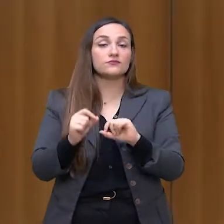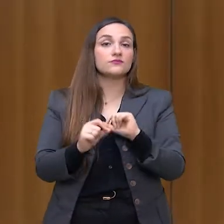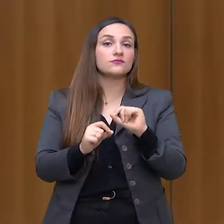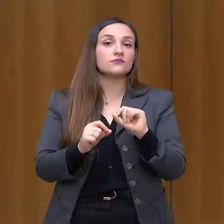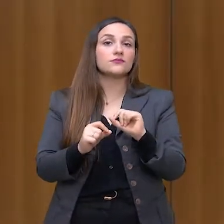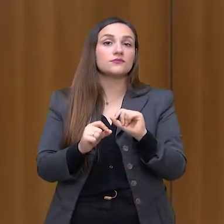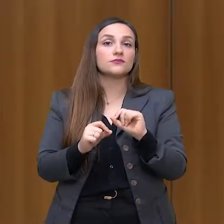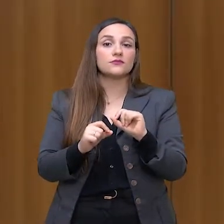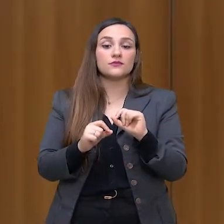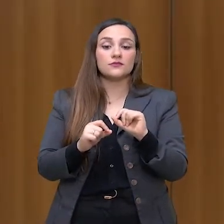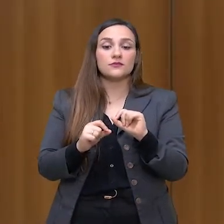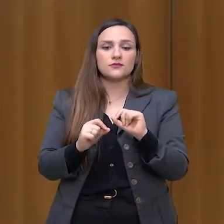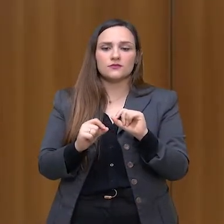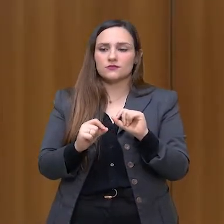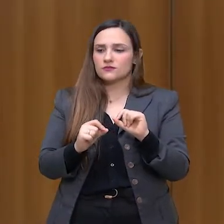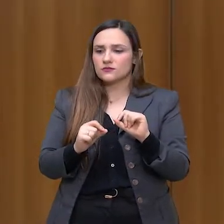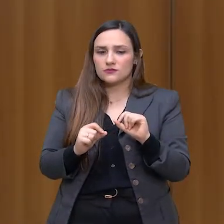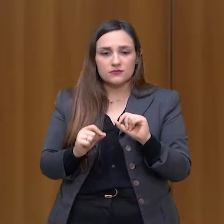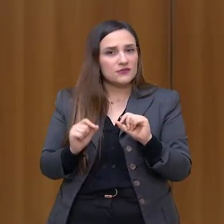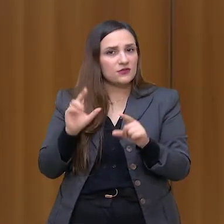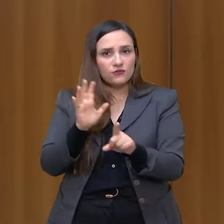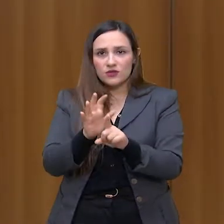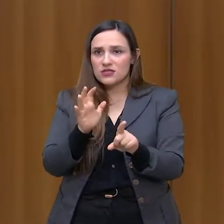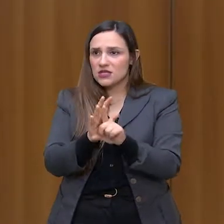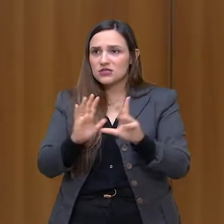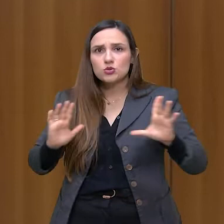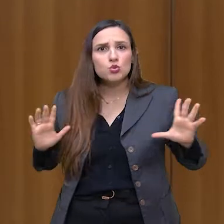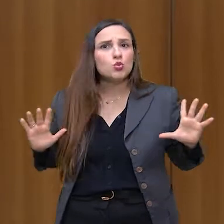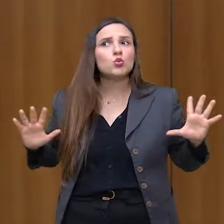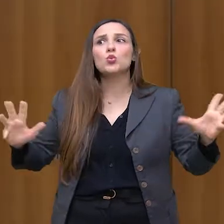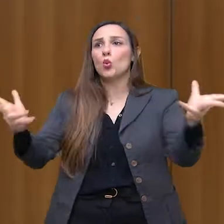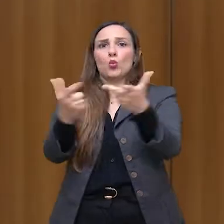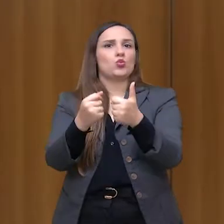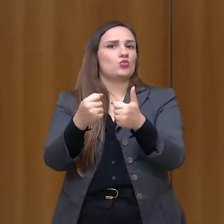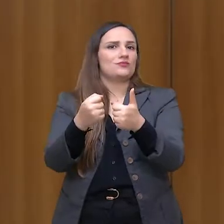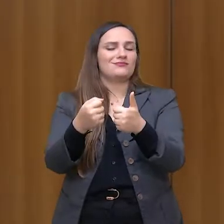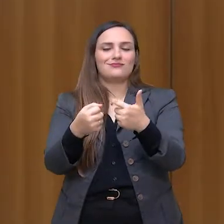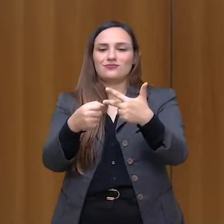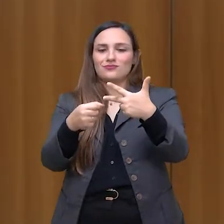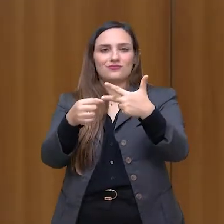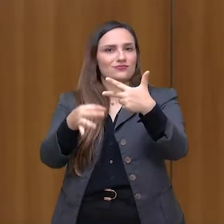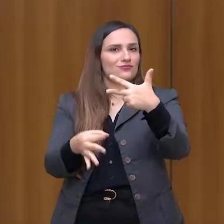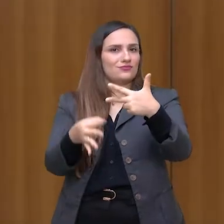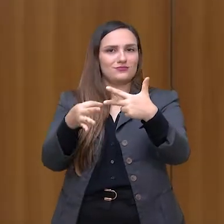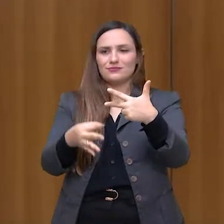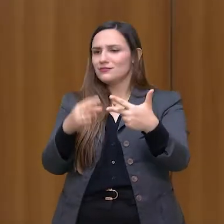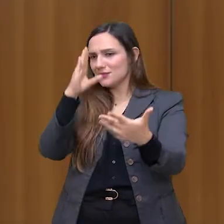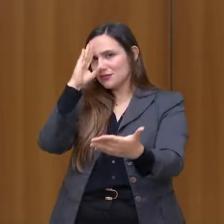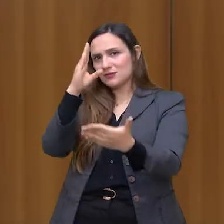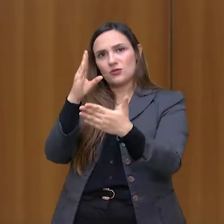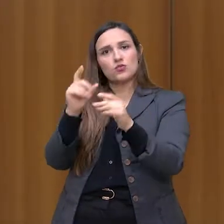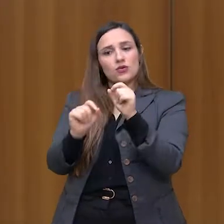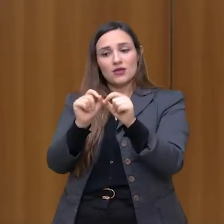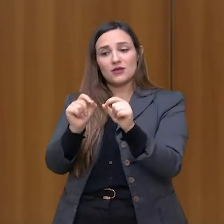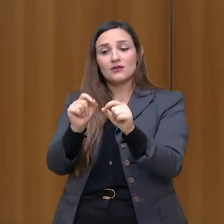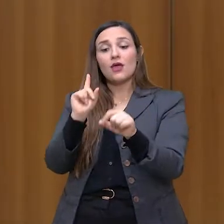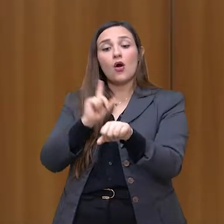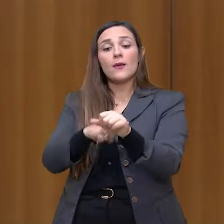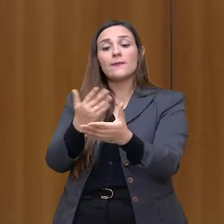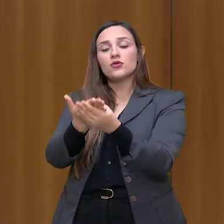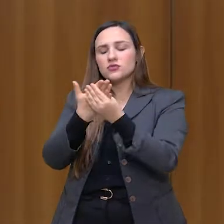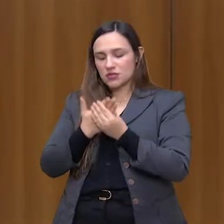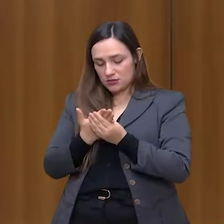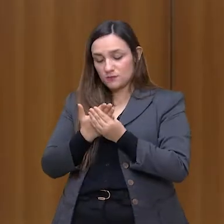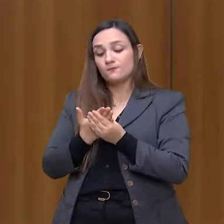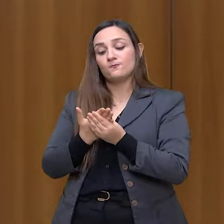da sustentabilidade, ela vai para todo o cenário do judiciário. Então, inclusive nos julgamentos. Então,